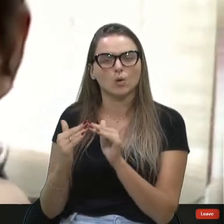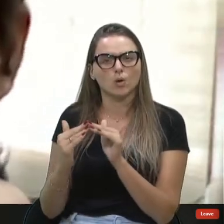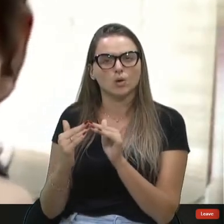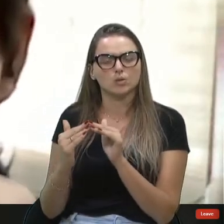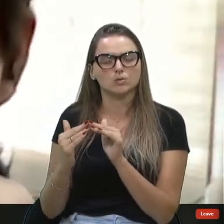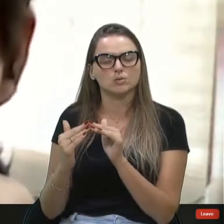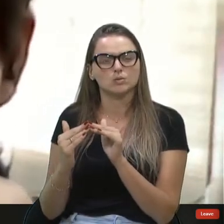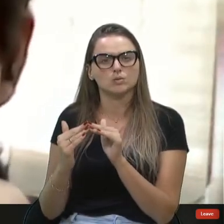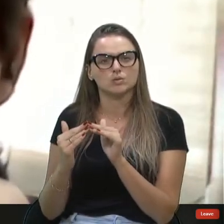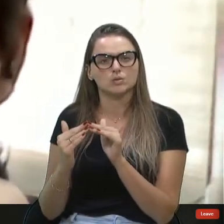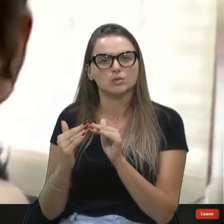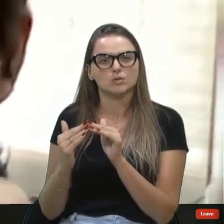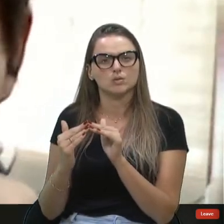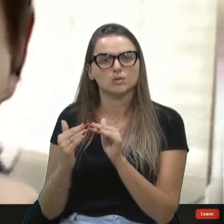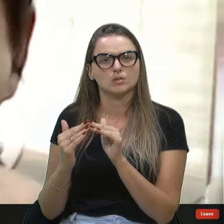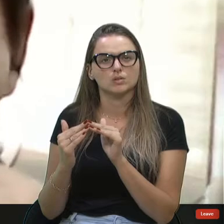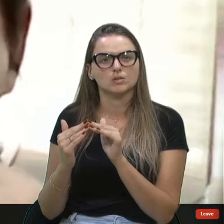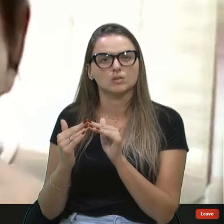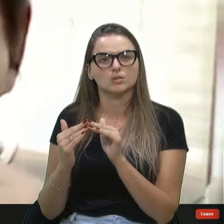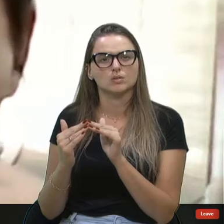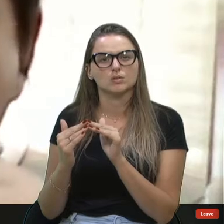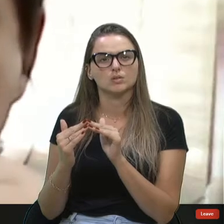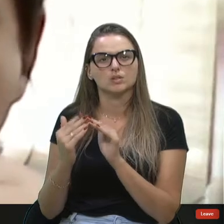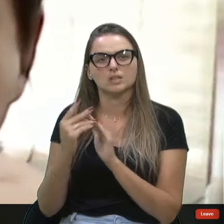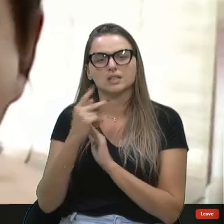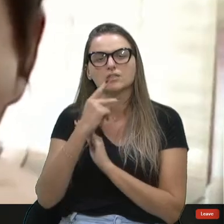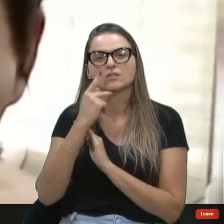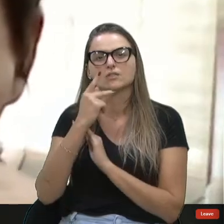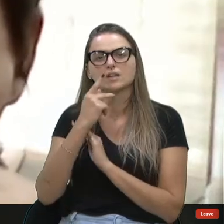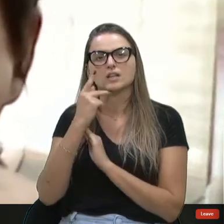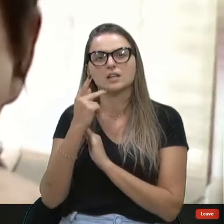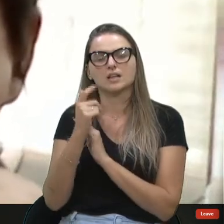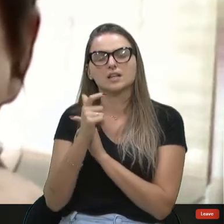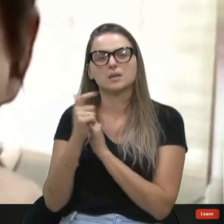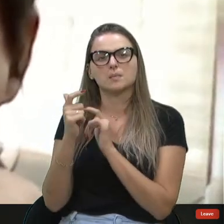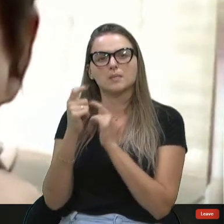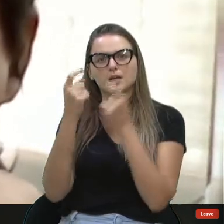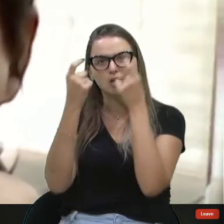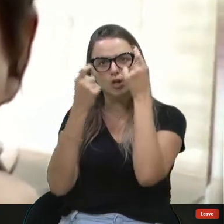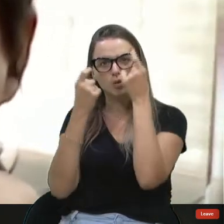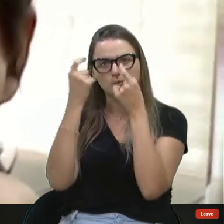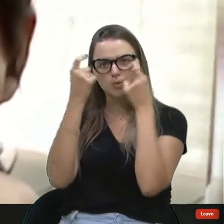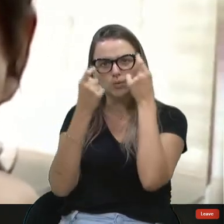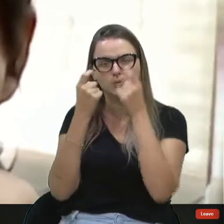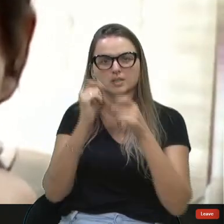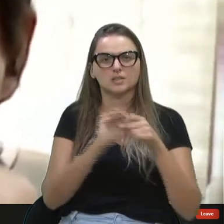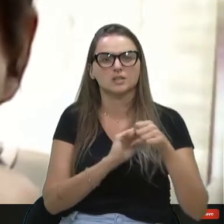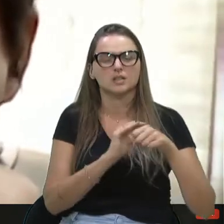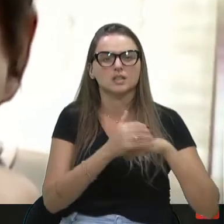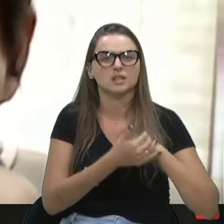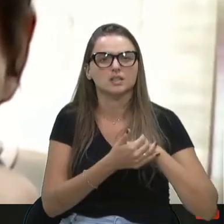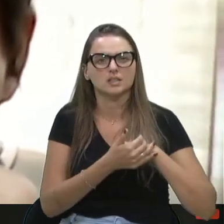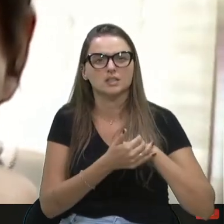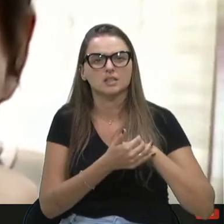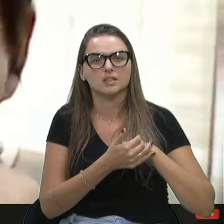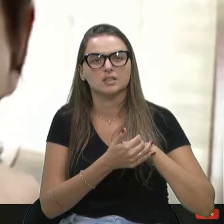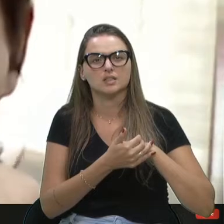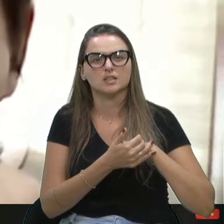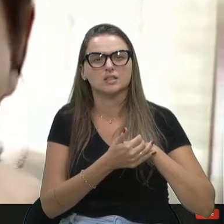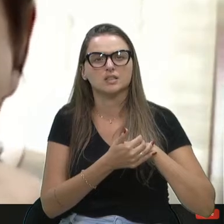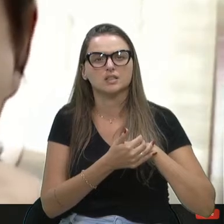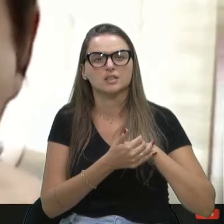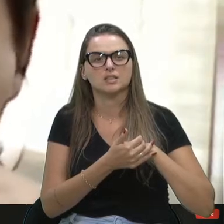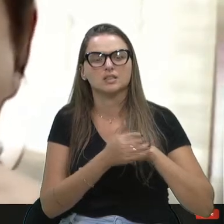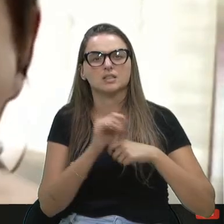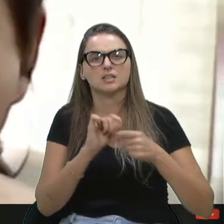palavras. E dizer assim que uma das preocupações que eu acho que essa pandemia nos trouxe, mas que nos